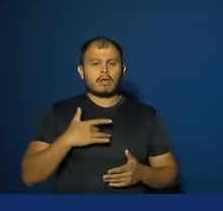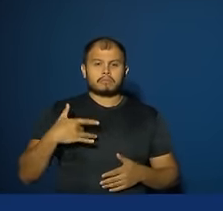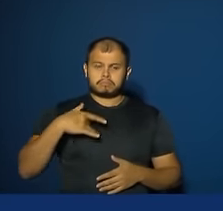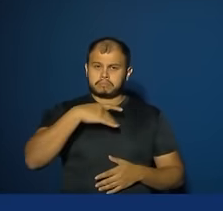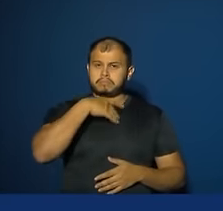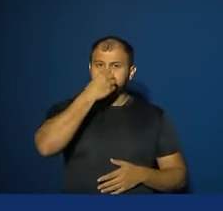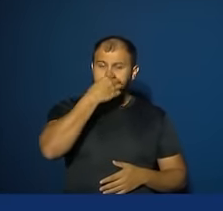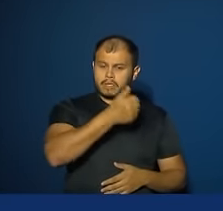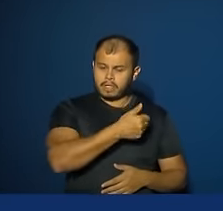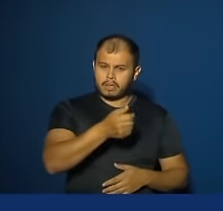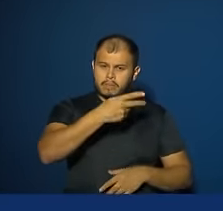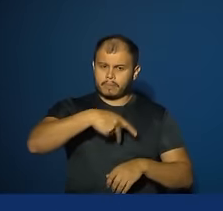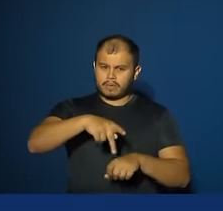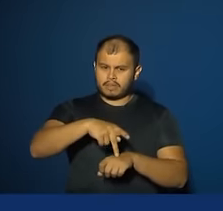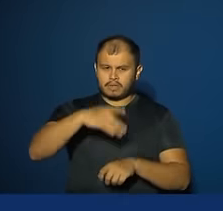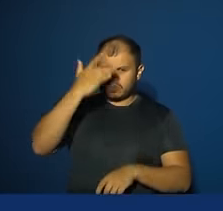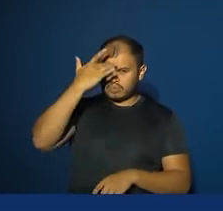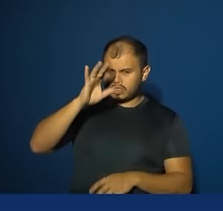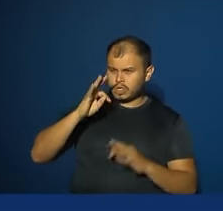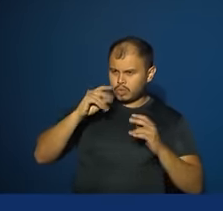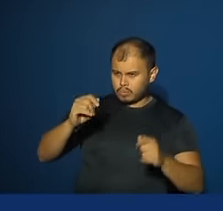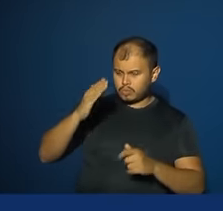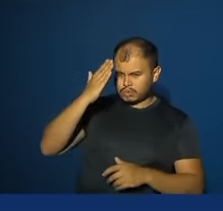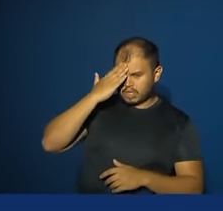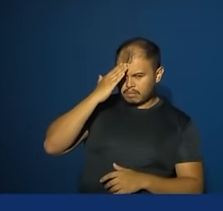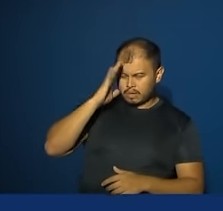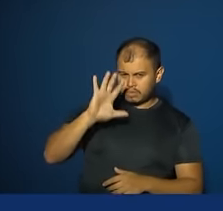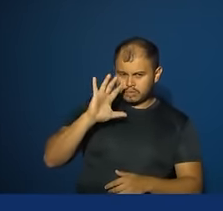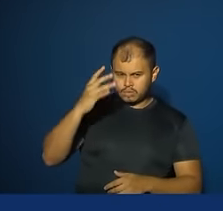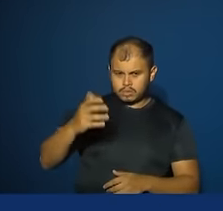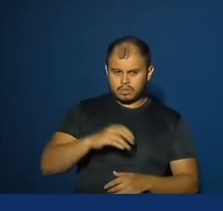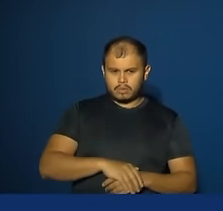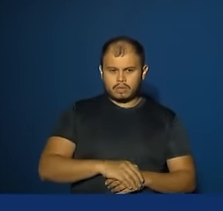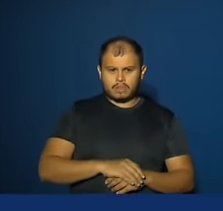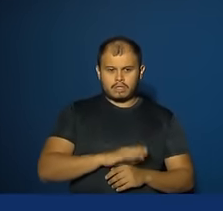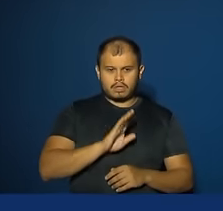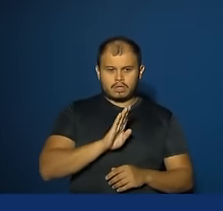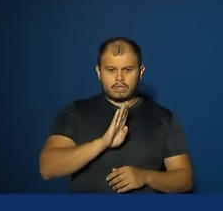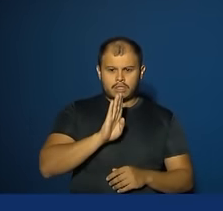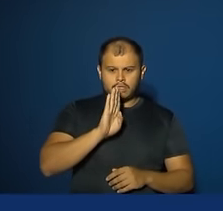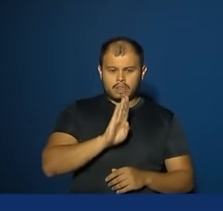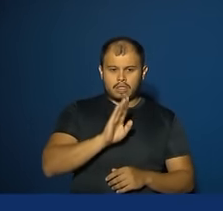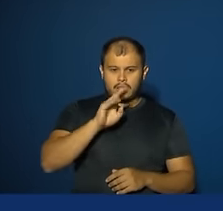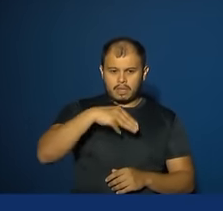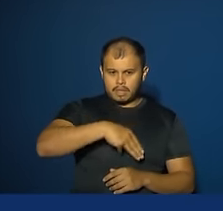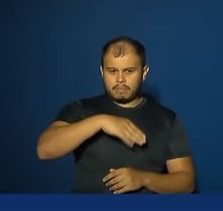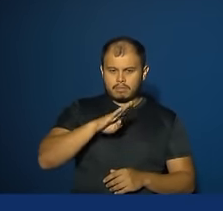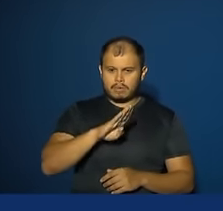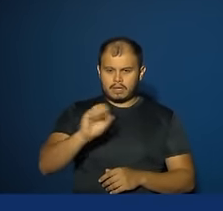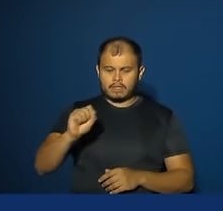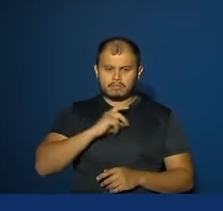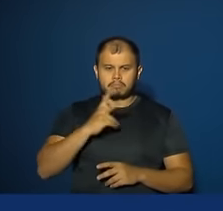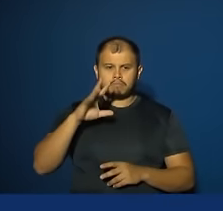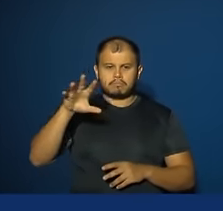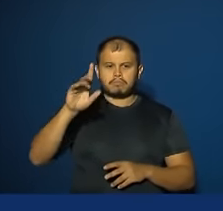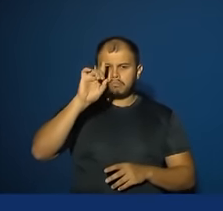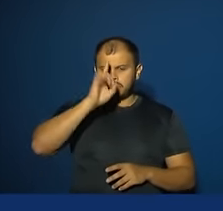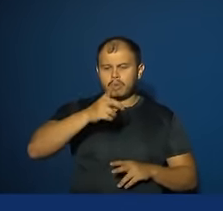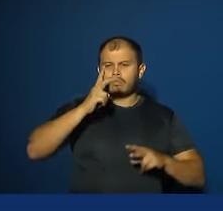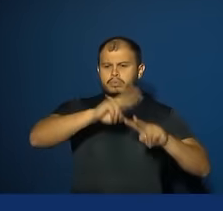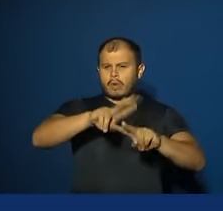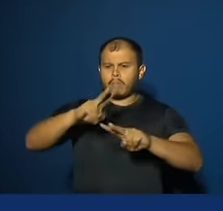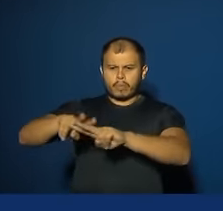sociedade pro país não sei se todo mundo se lembra do episódio do An rit quando o mbs mandou prender too Elite par da Elite trancou eles no